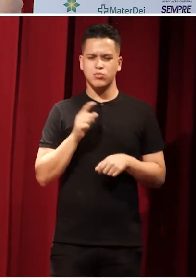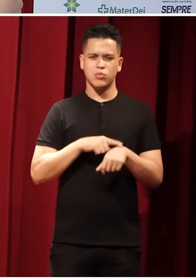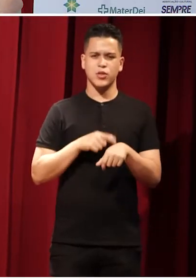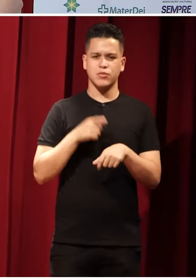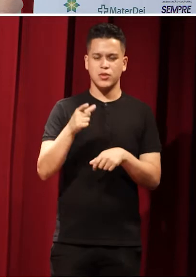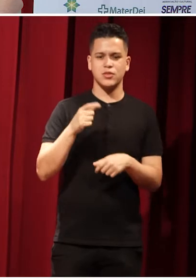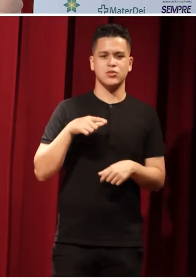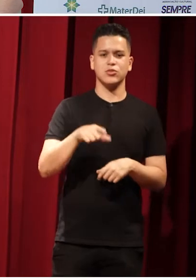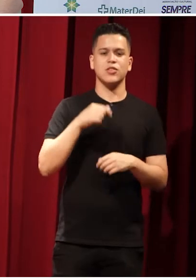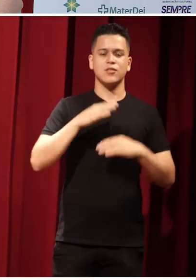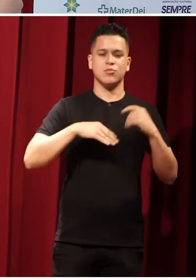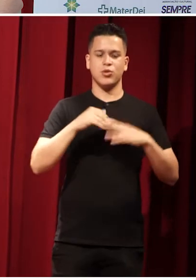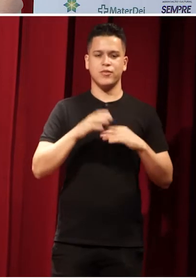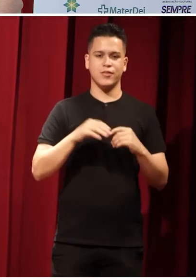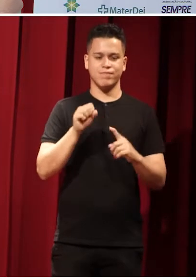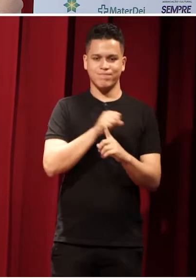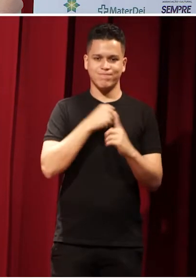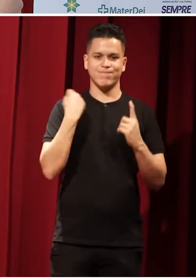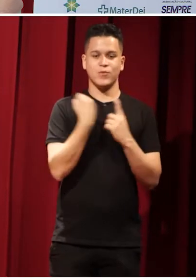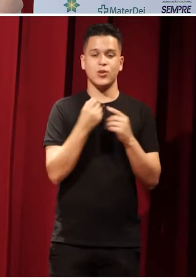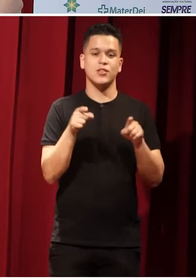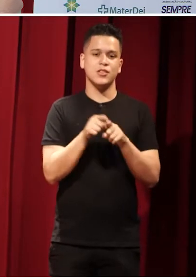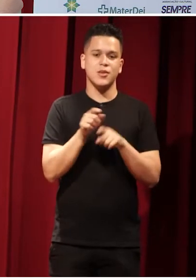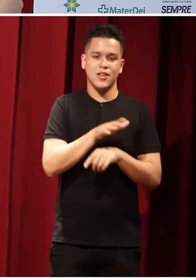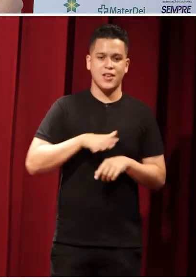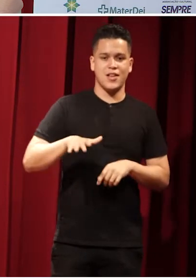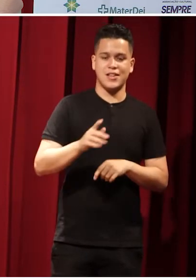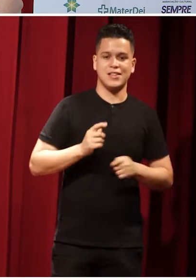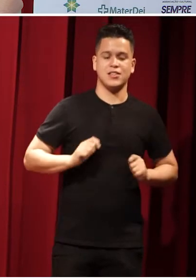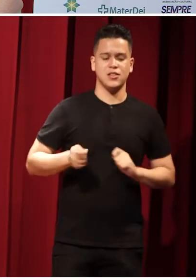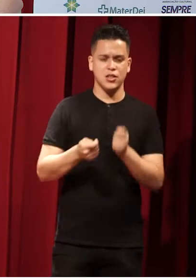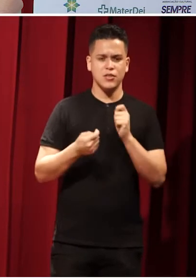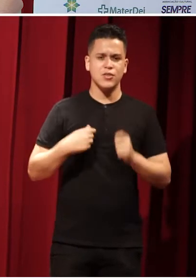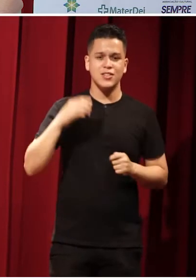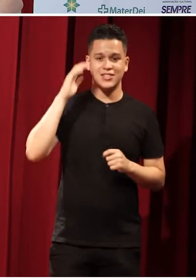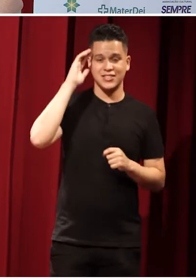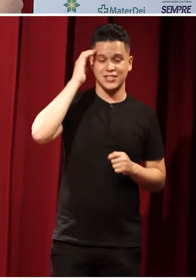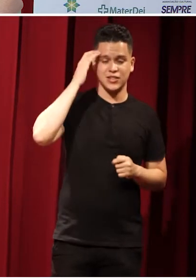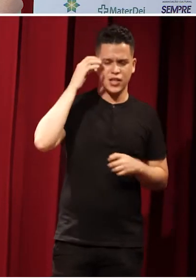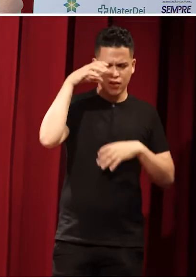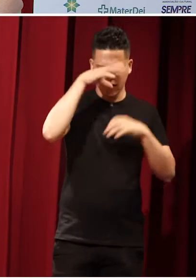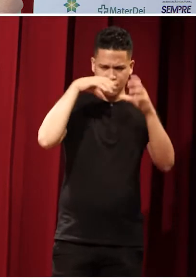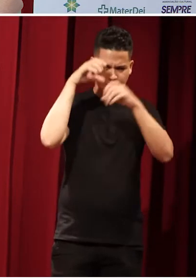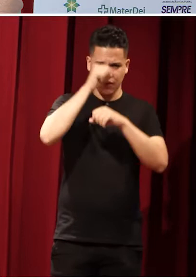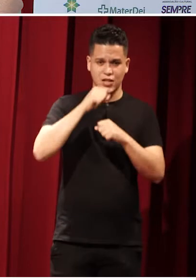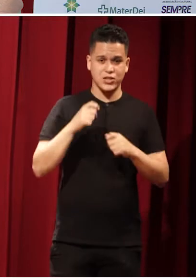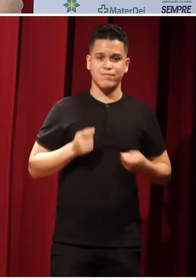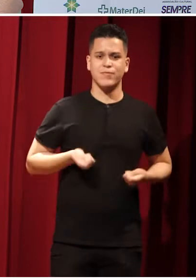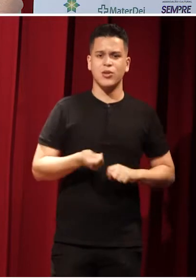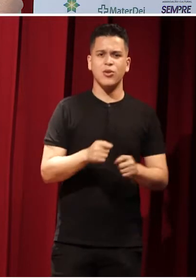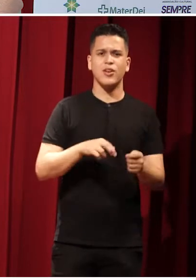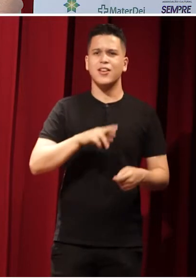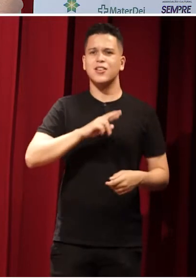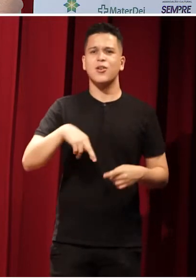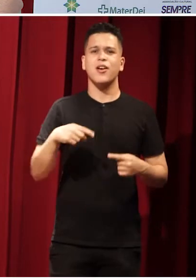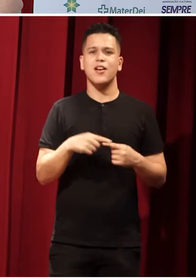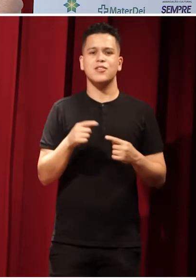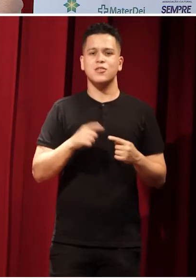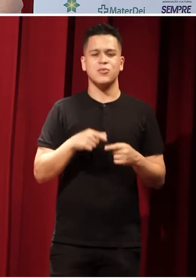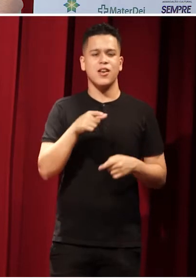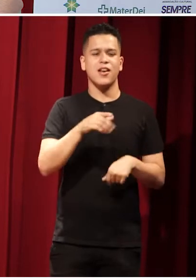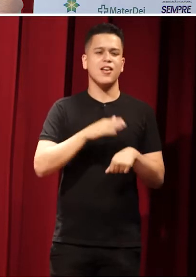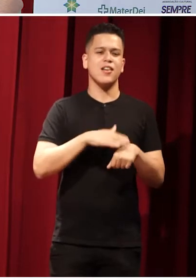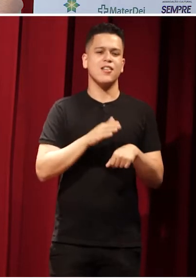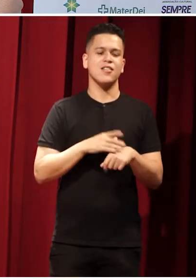você é um sociólogo convivendo com economistas é que você aprende a insistir muito que a economia não é